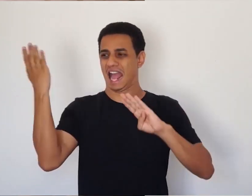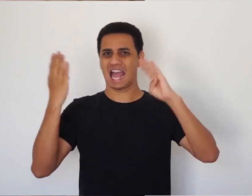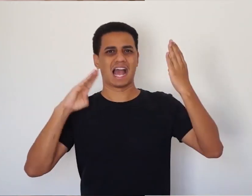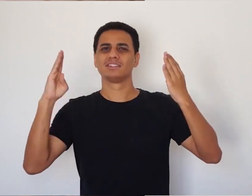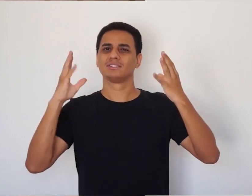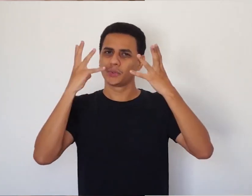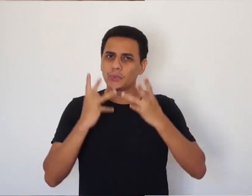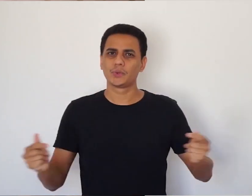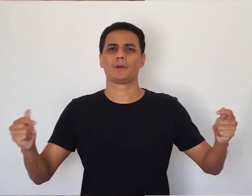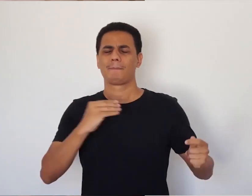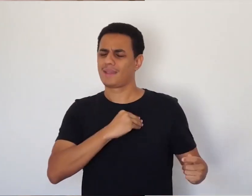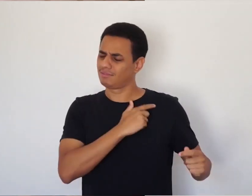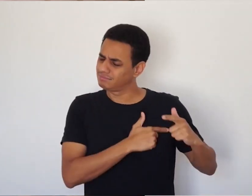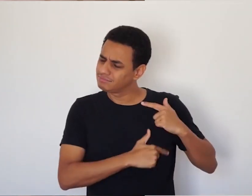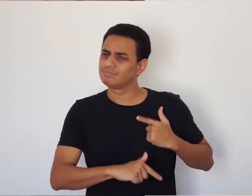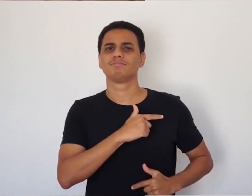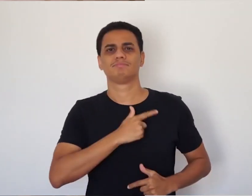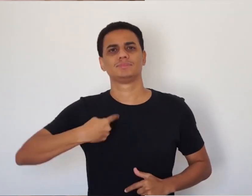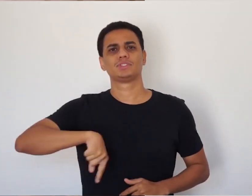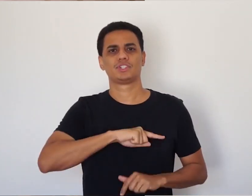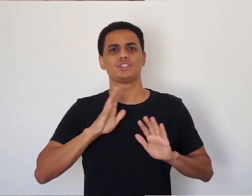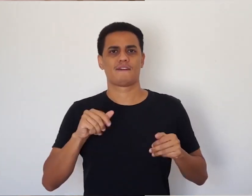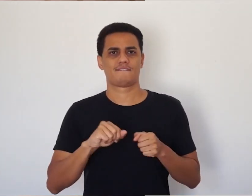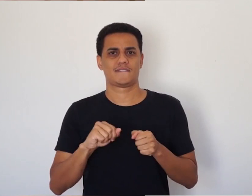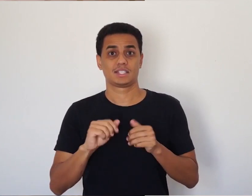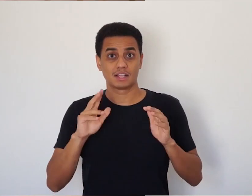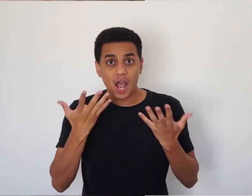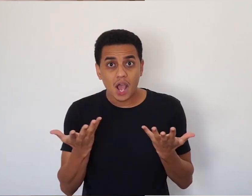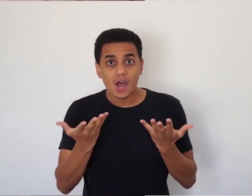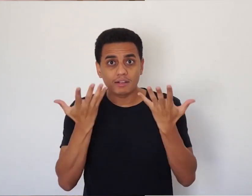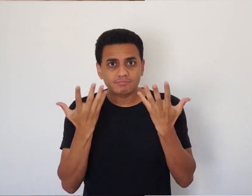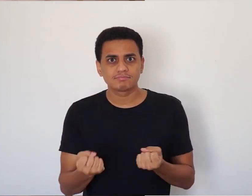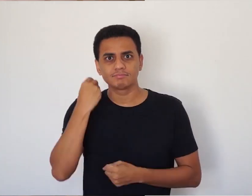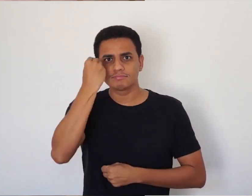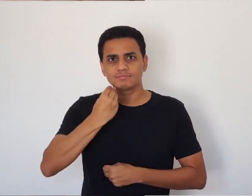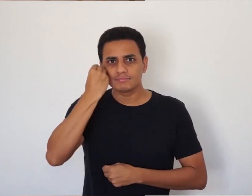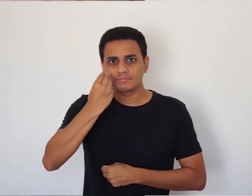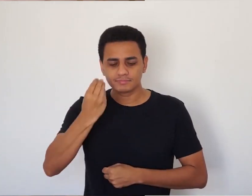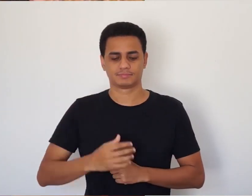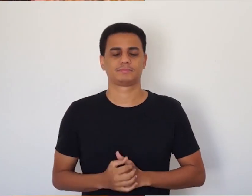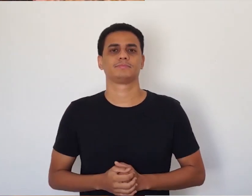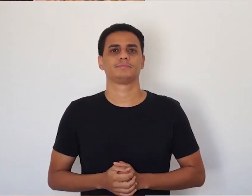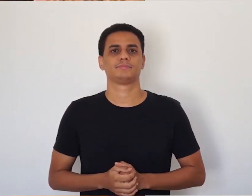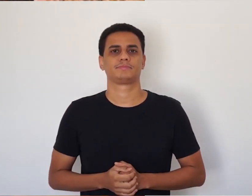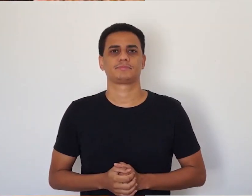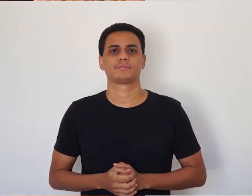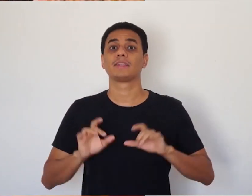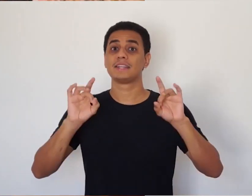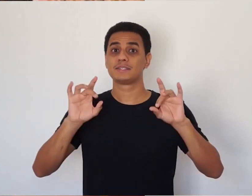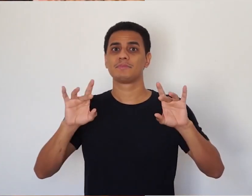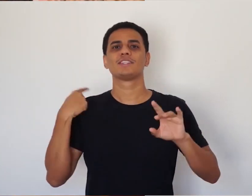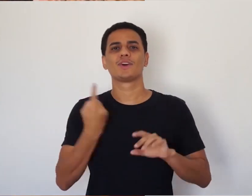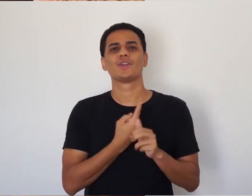falsos deuses e de todo o pecado que eu e você temos cometido. Vamos viver isso então agora? Que especial a gente